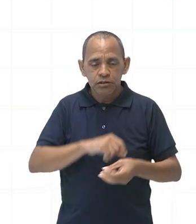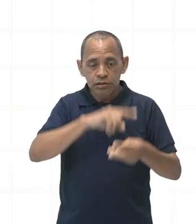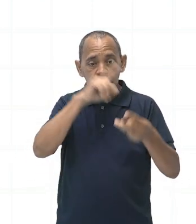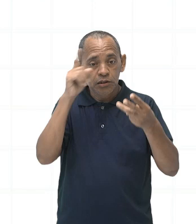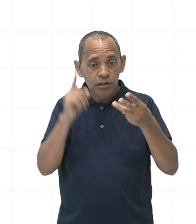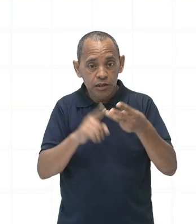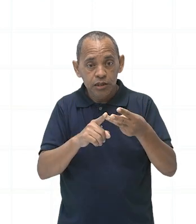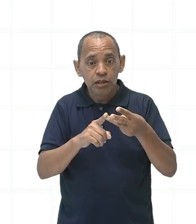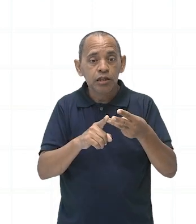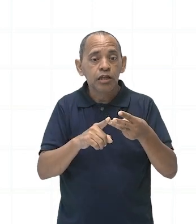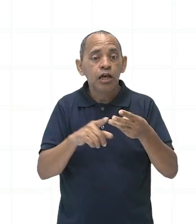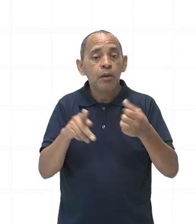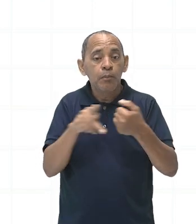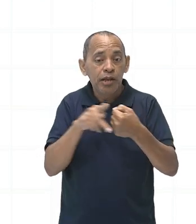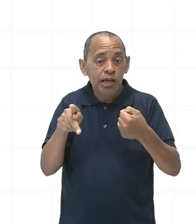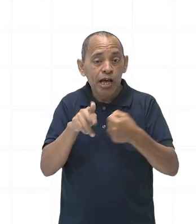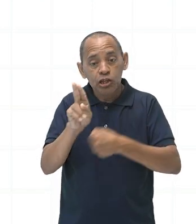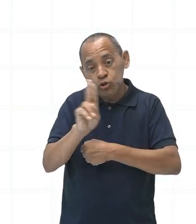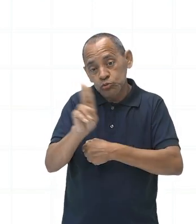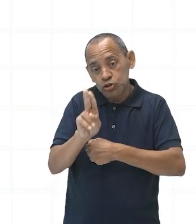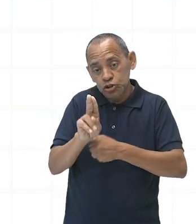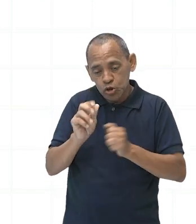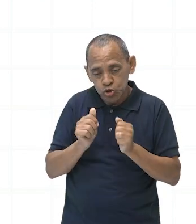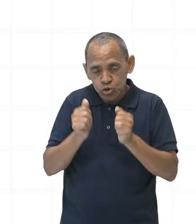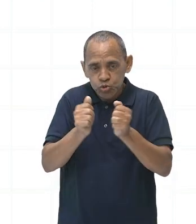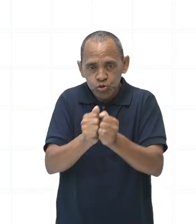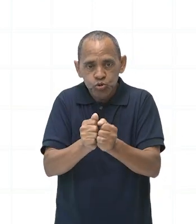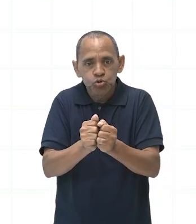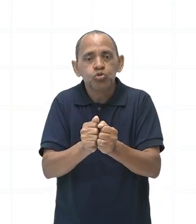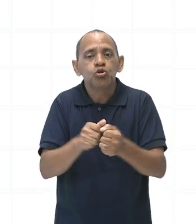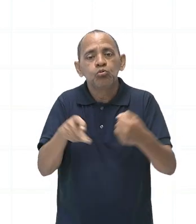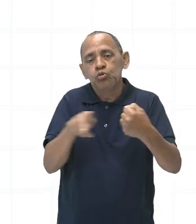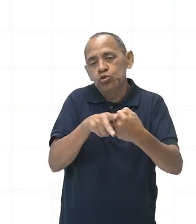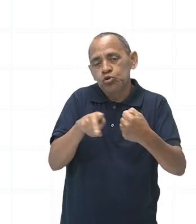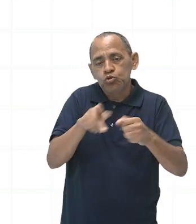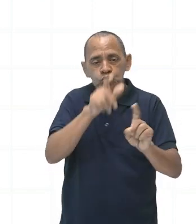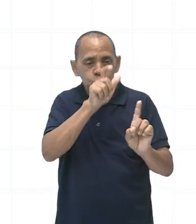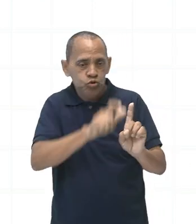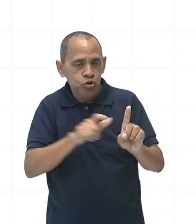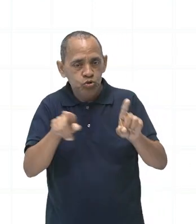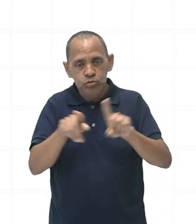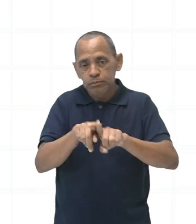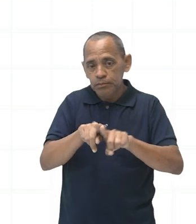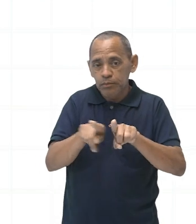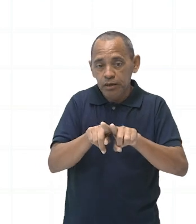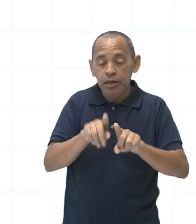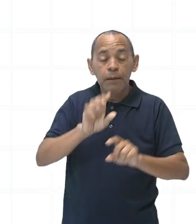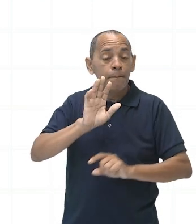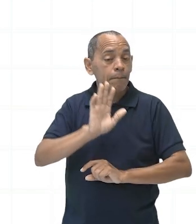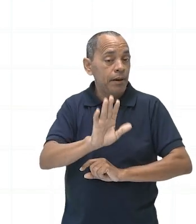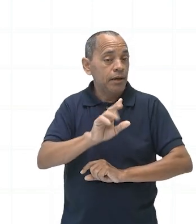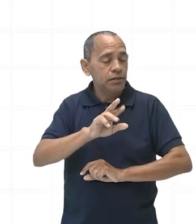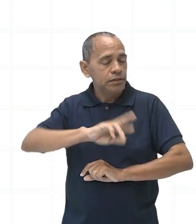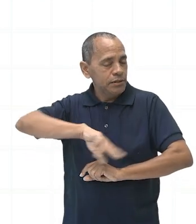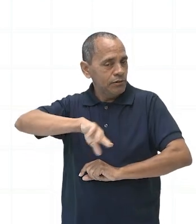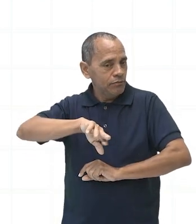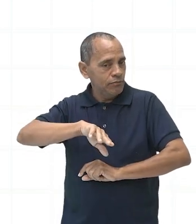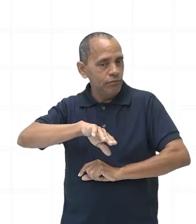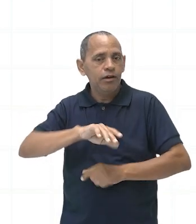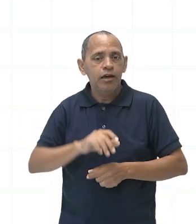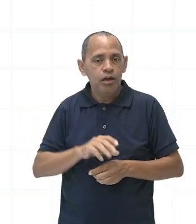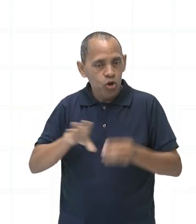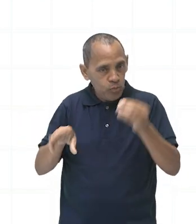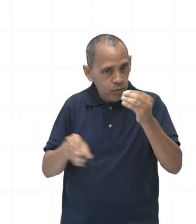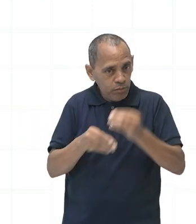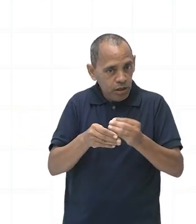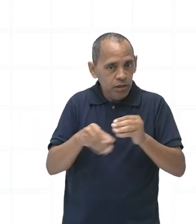e acompanhado do predicativo do sujeito, mas que não é complemento desse verbo, tá? Vamos agora voltar no